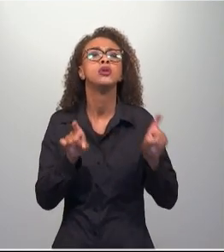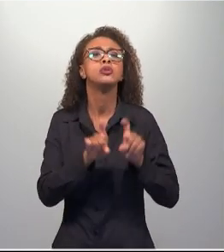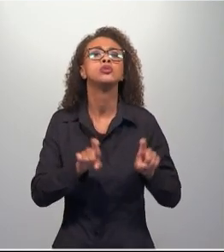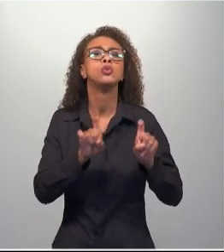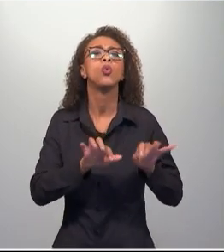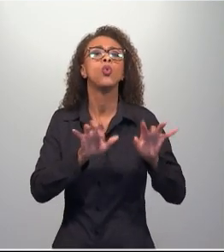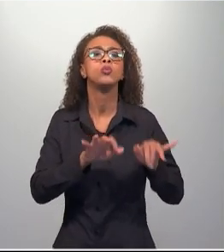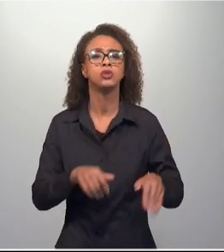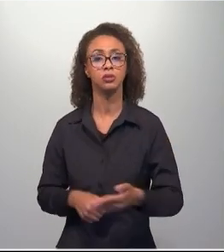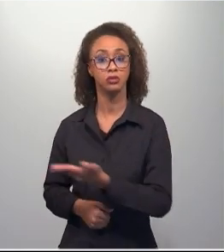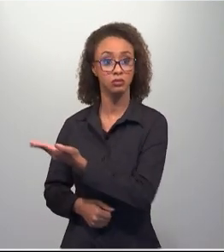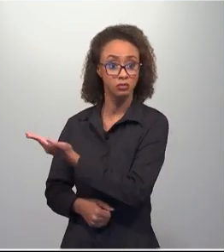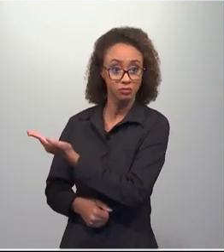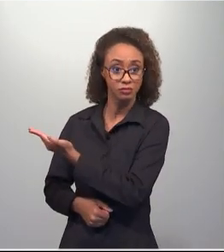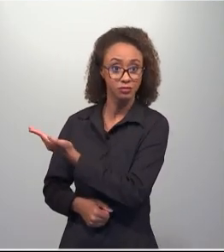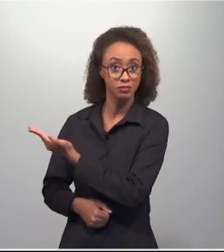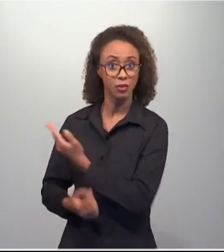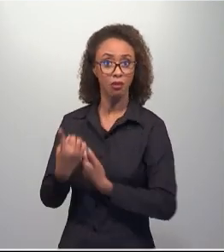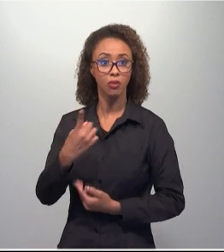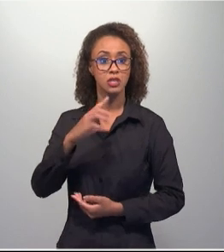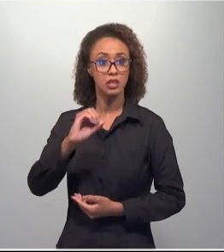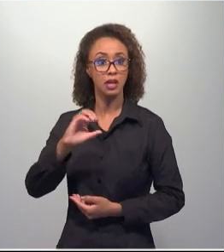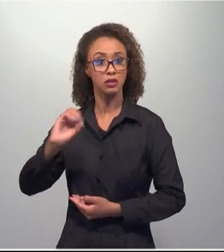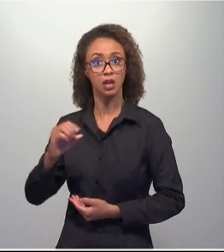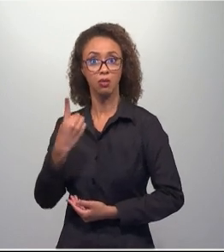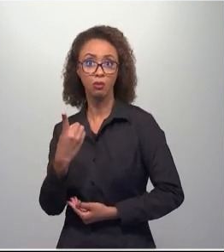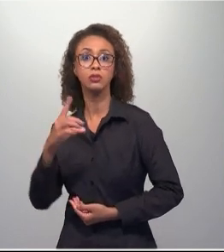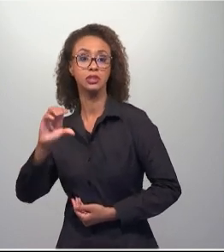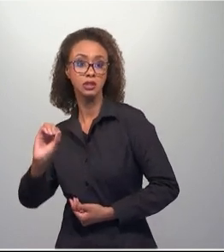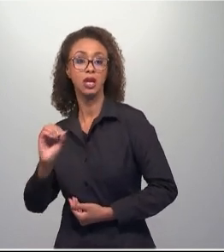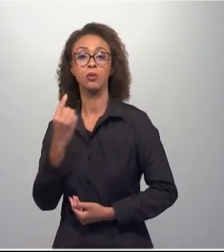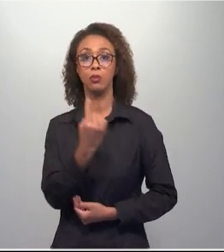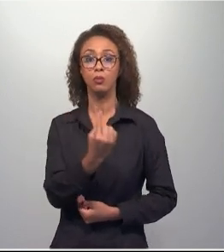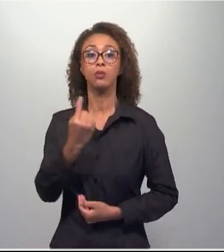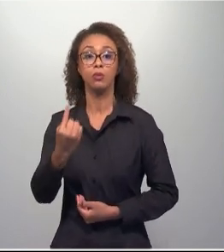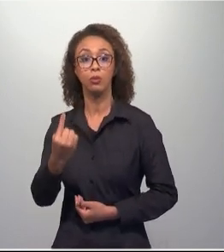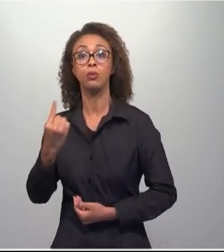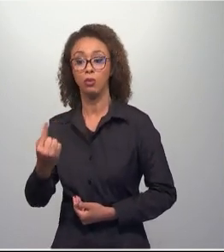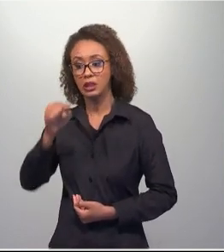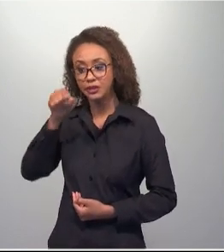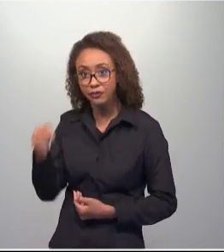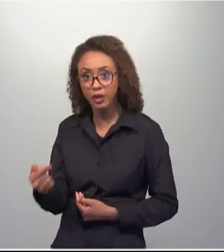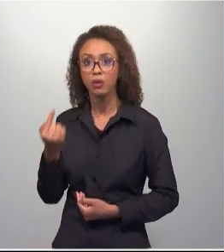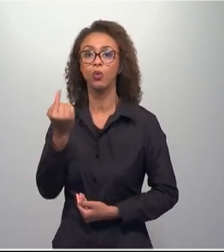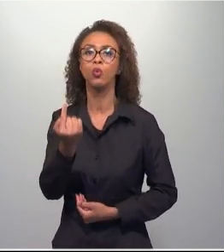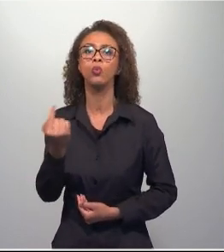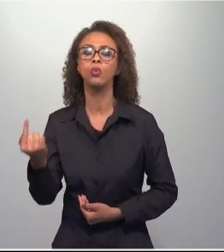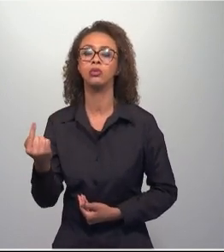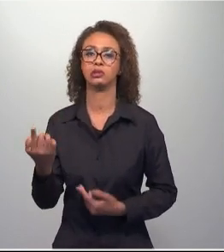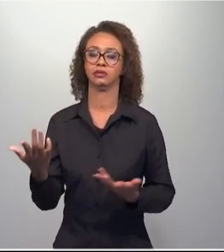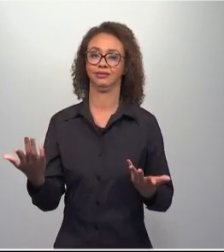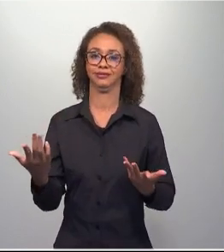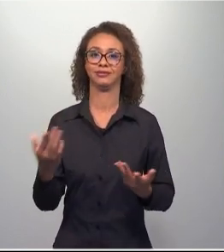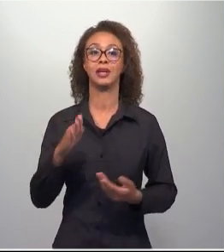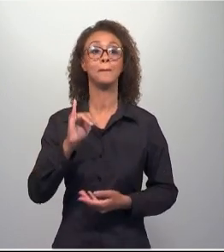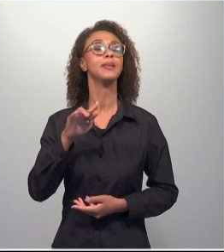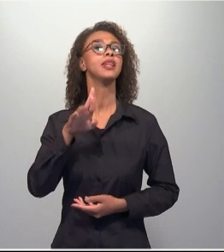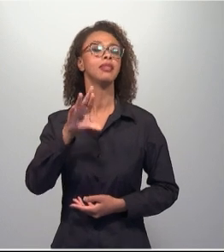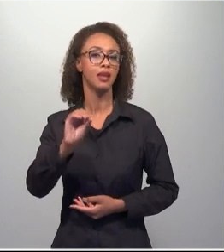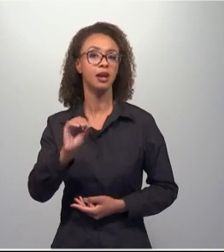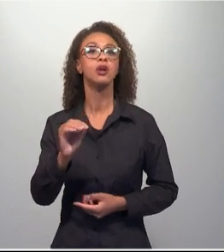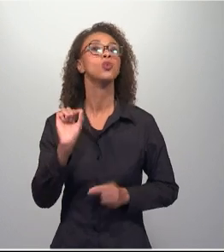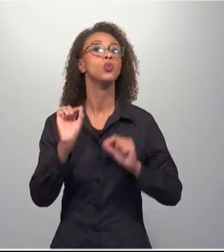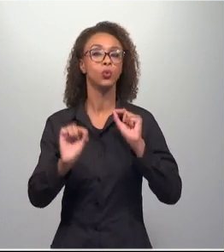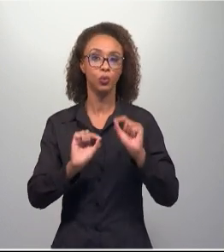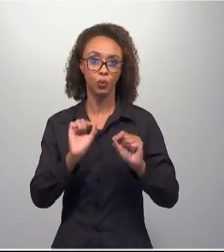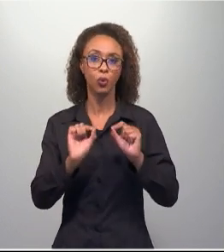101 1,11 número binário equivalente a 1 desse mal que